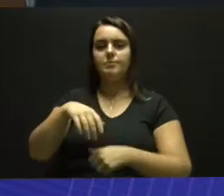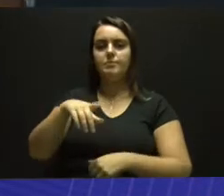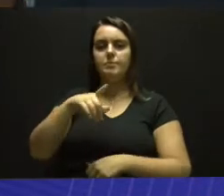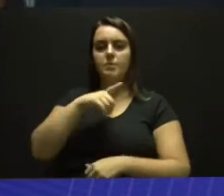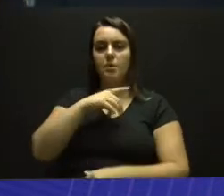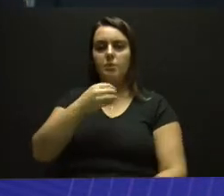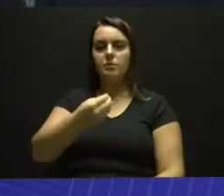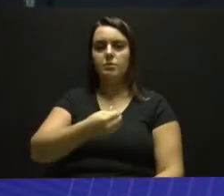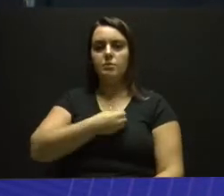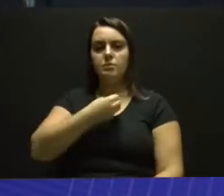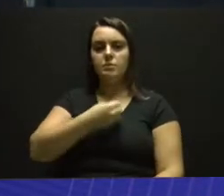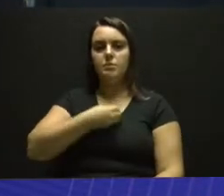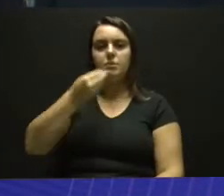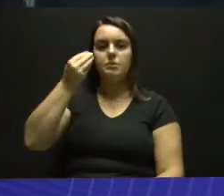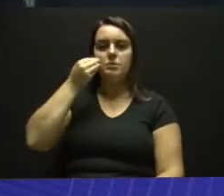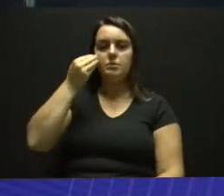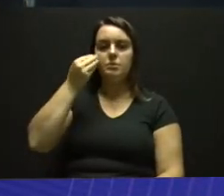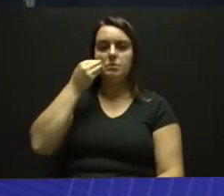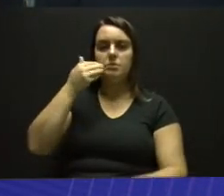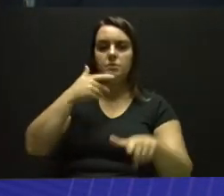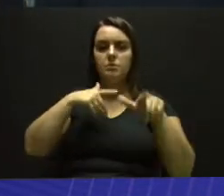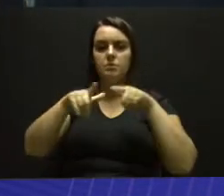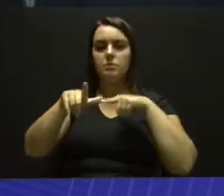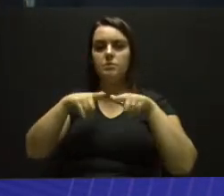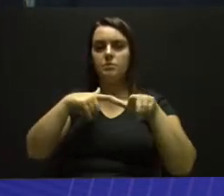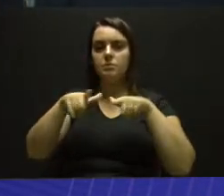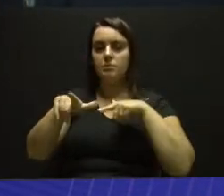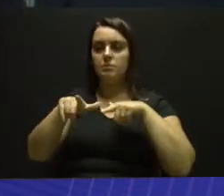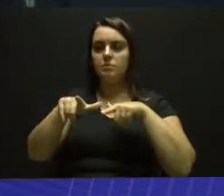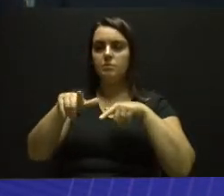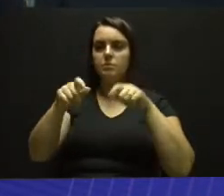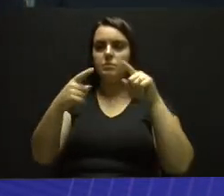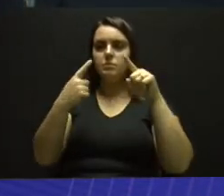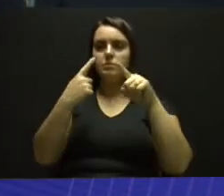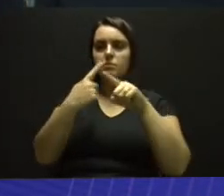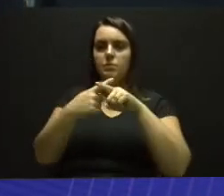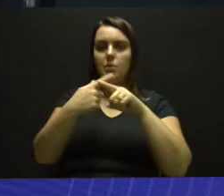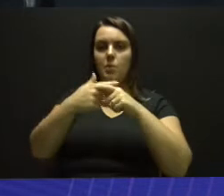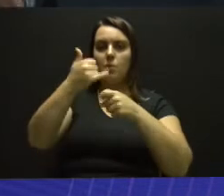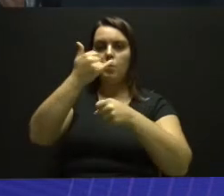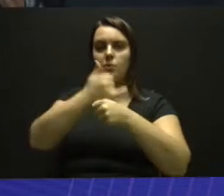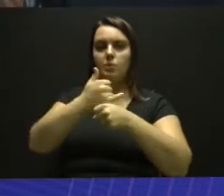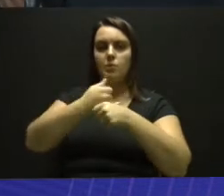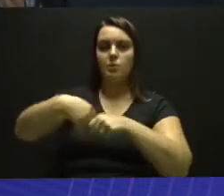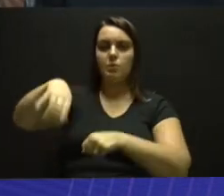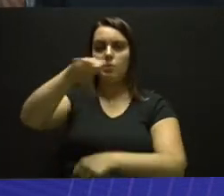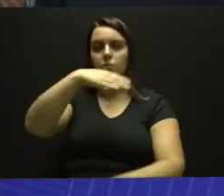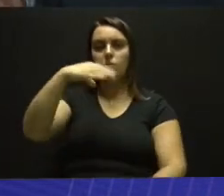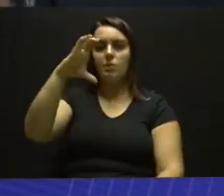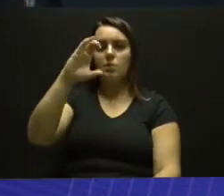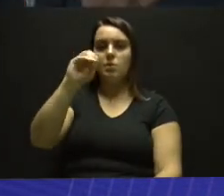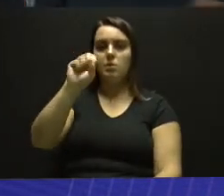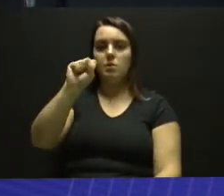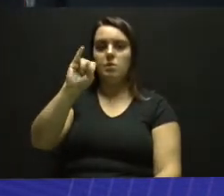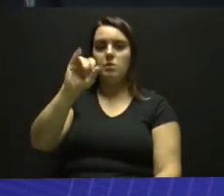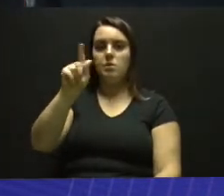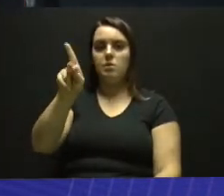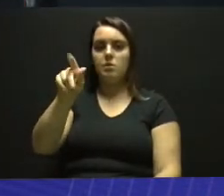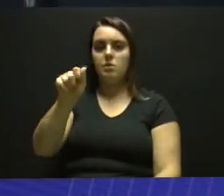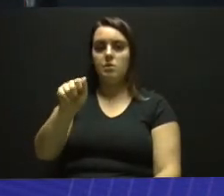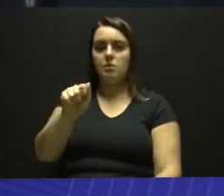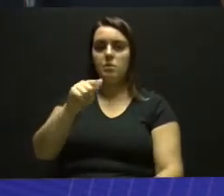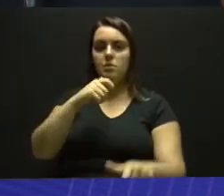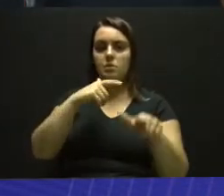experiência em várias áreas profissionais pois foi coordenador-geral da cosipa formou-se posteriormente em